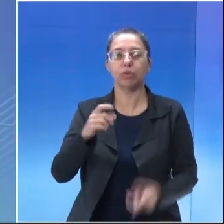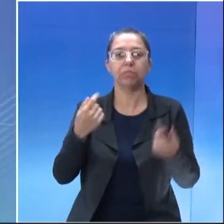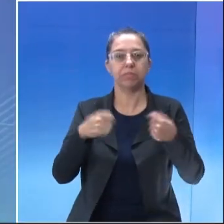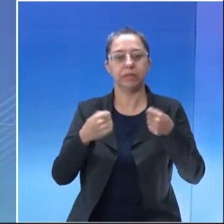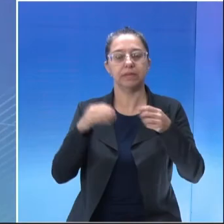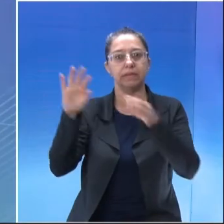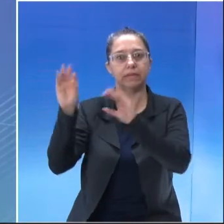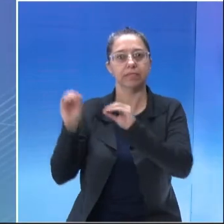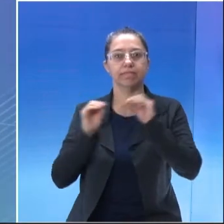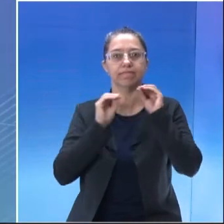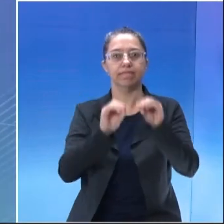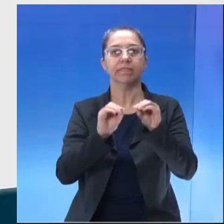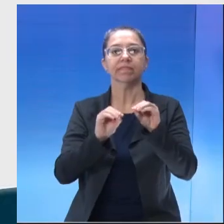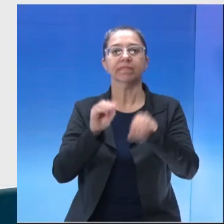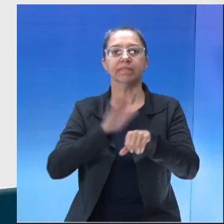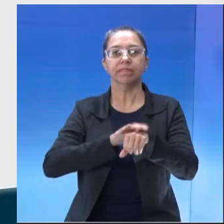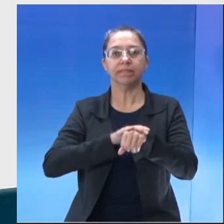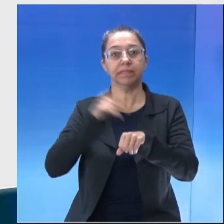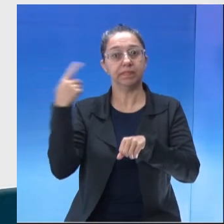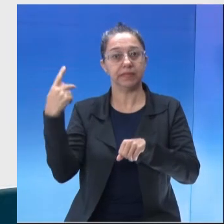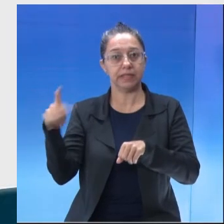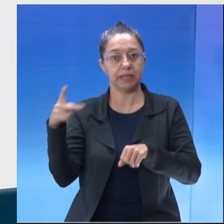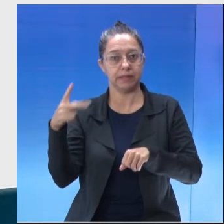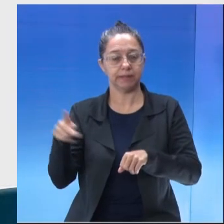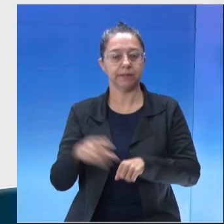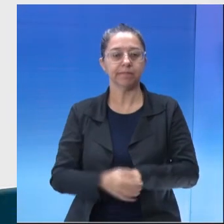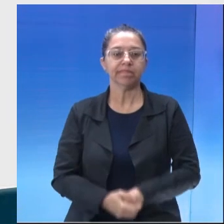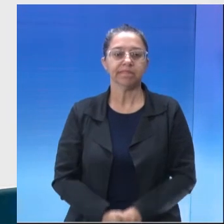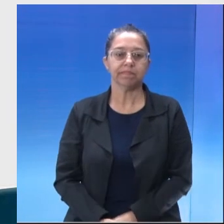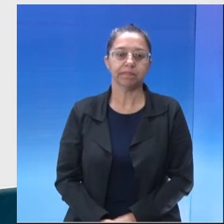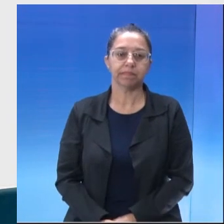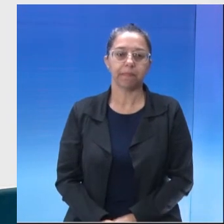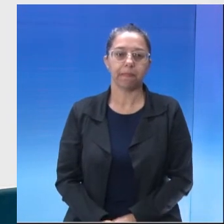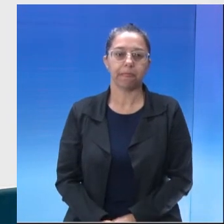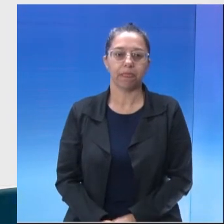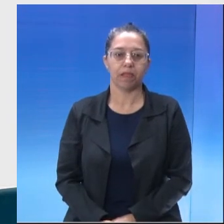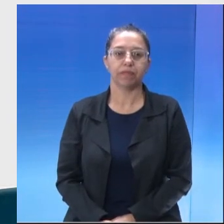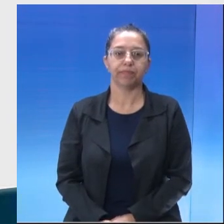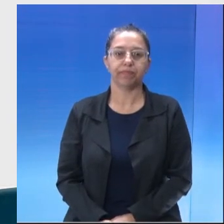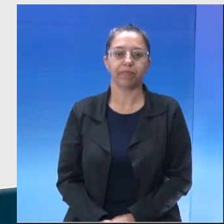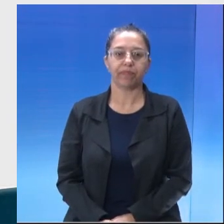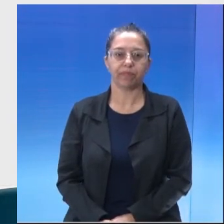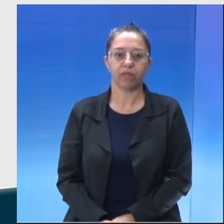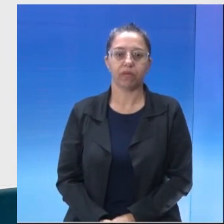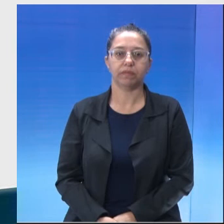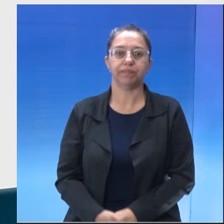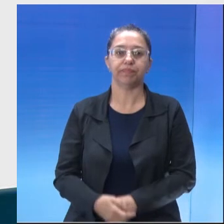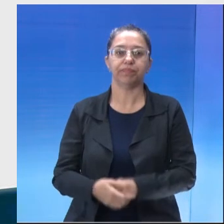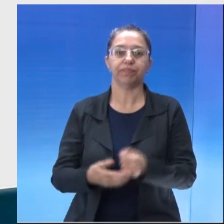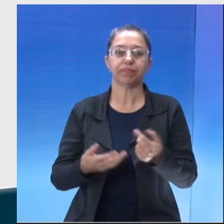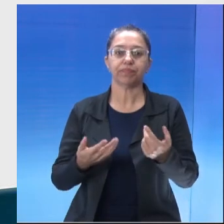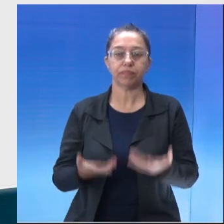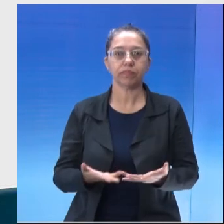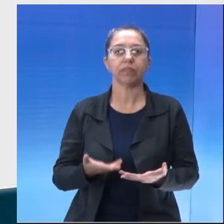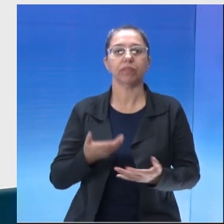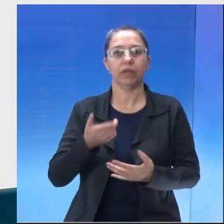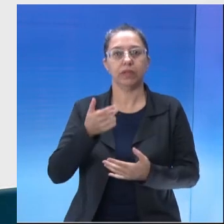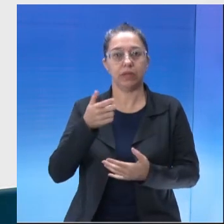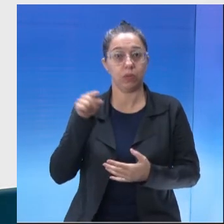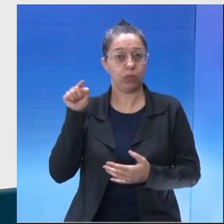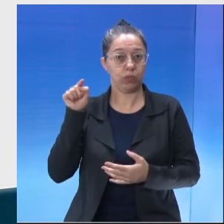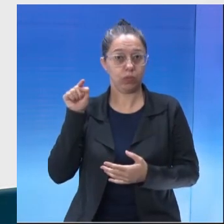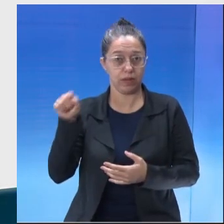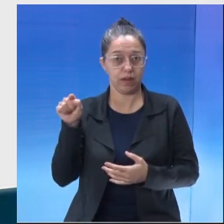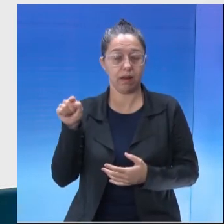entre aspas. Então, defendendo essa ideia que os direitos humanos devem ser o alicerce para o todo o progresso, a diretora-geral